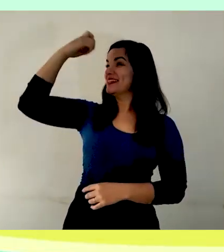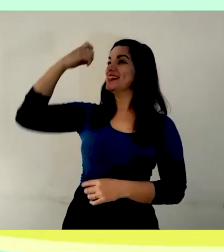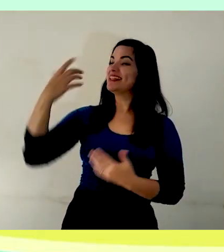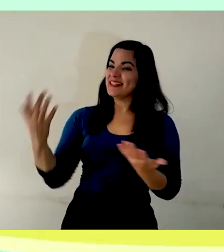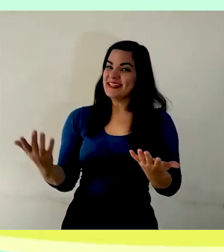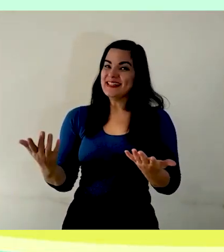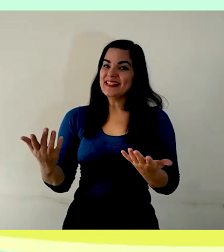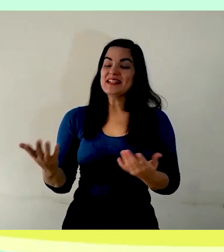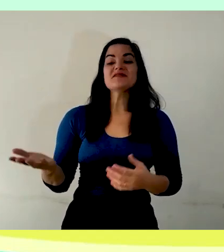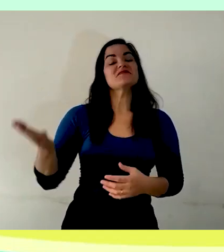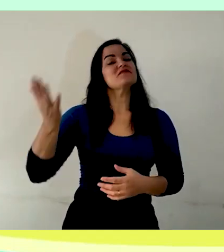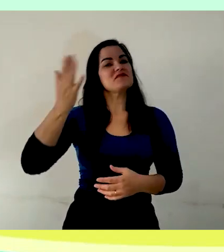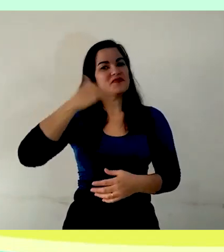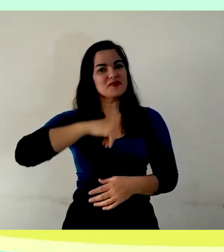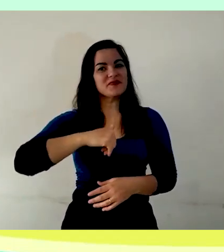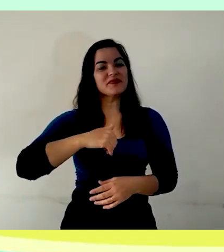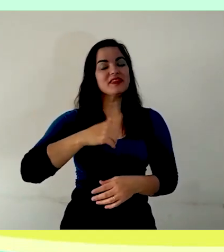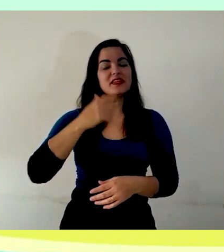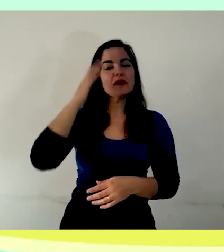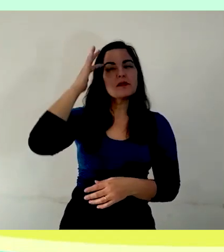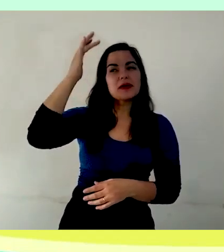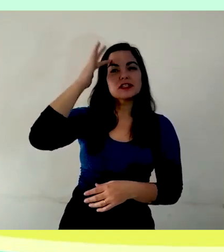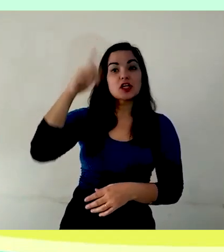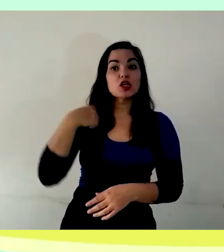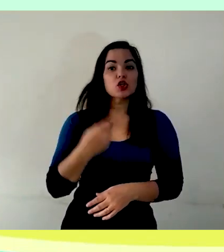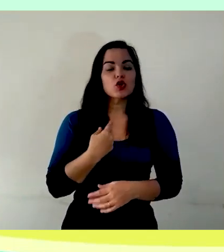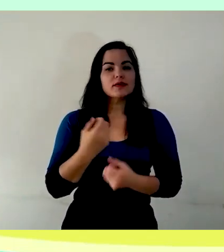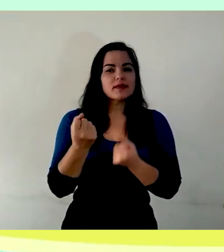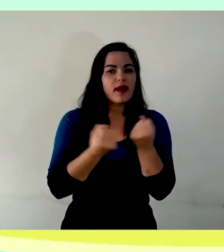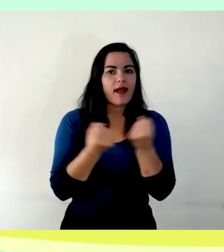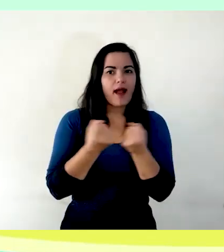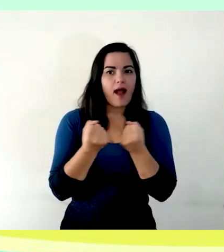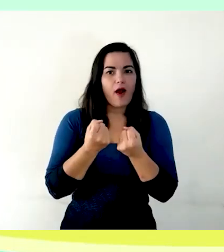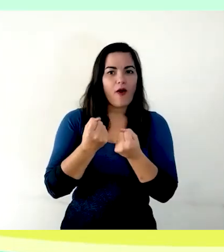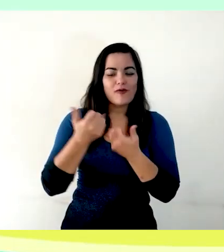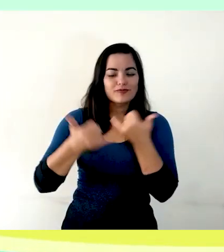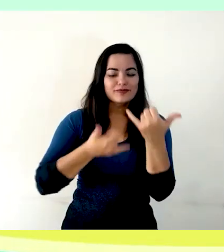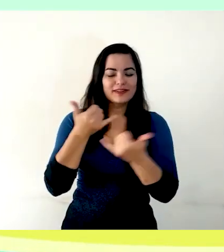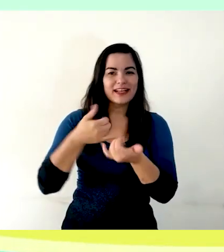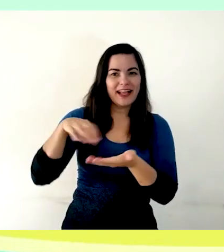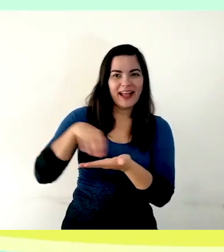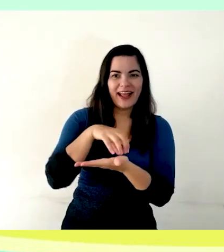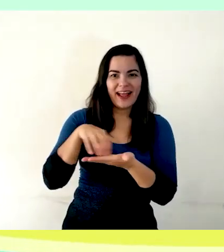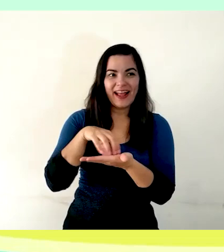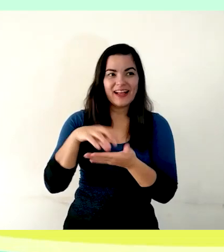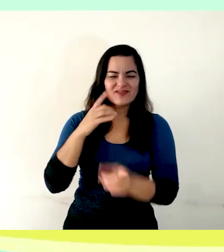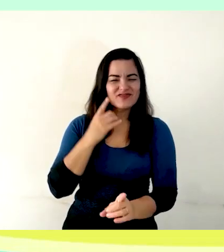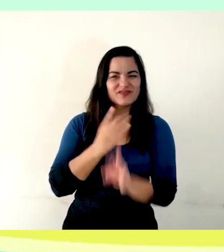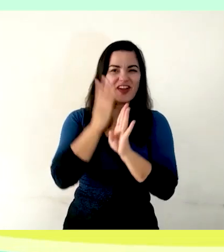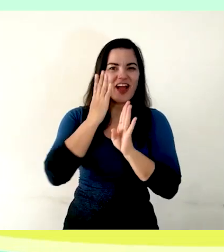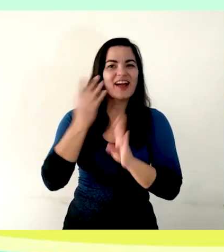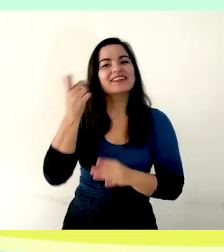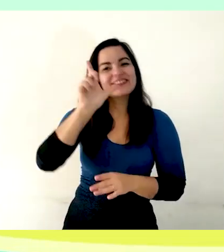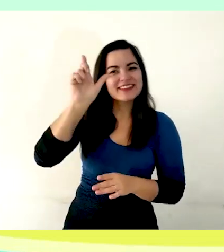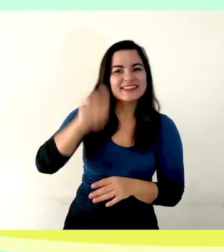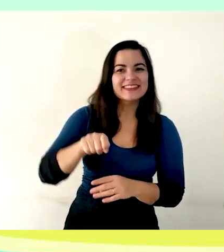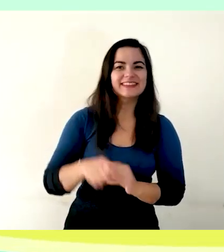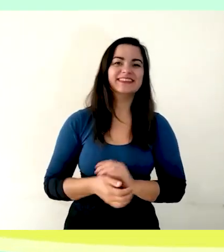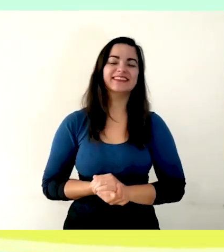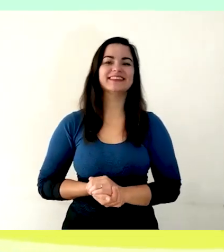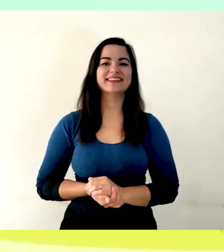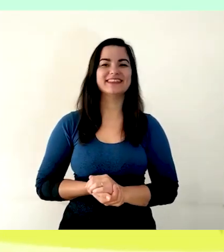Boa ideia, meninos! Vamos fazer de conta que a gente era carrinho de brinquedo e iremos